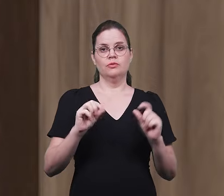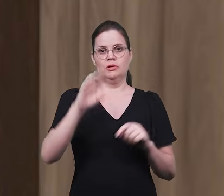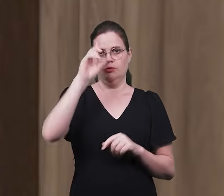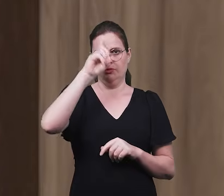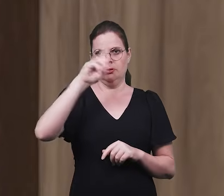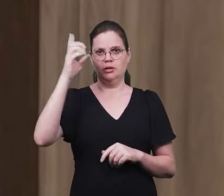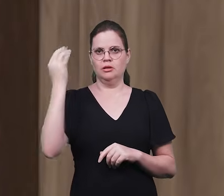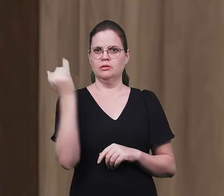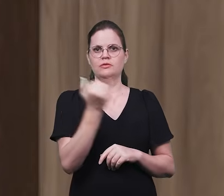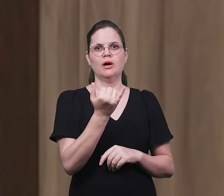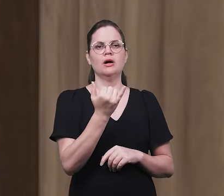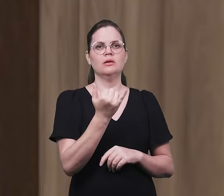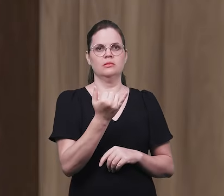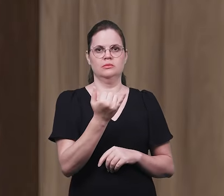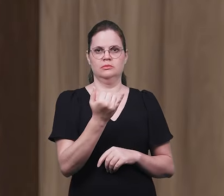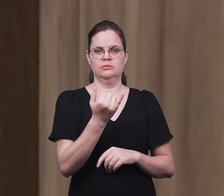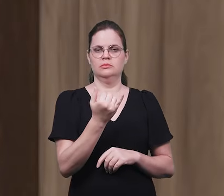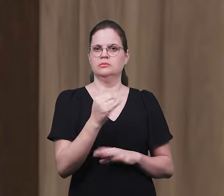Deus. Primeira coisa.